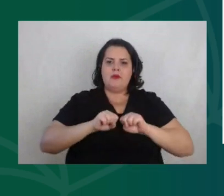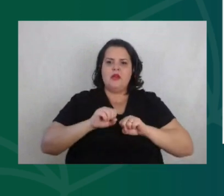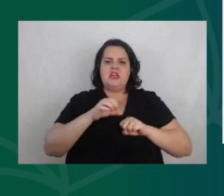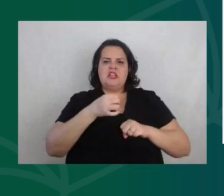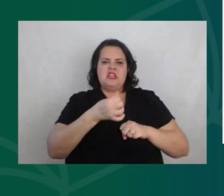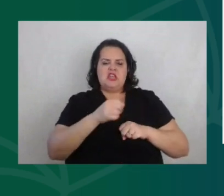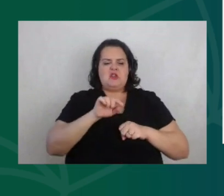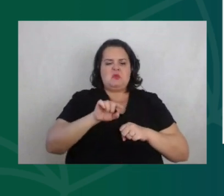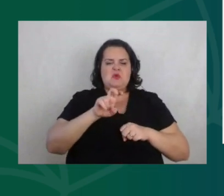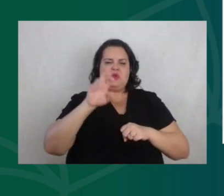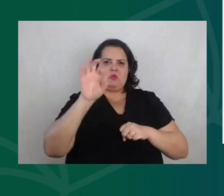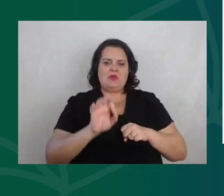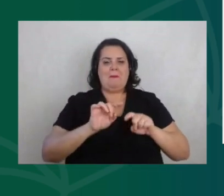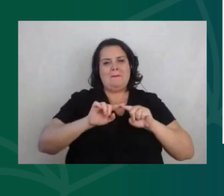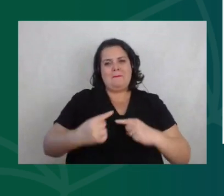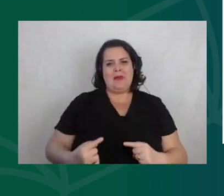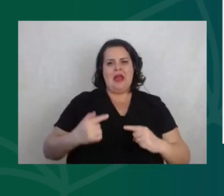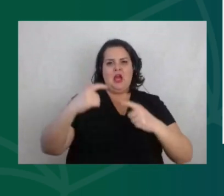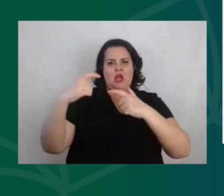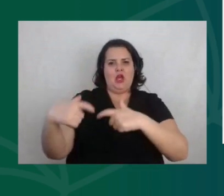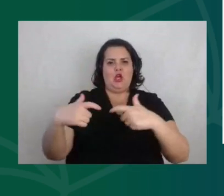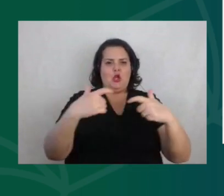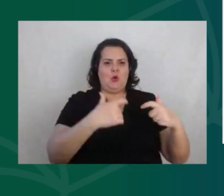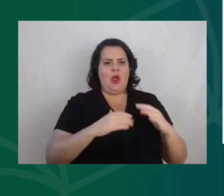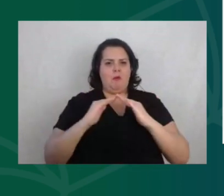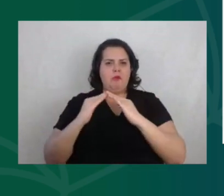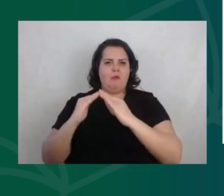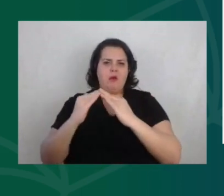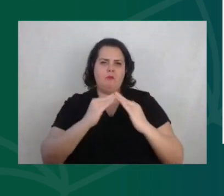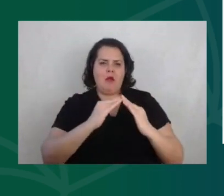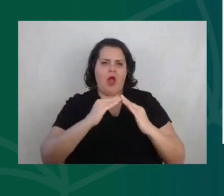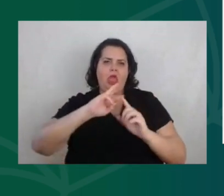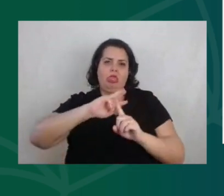enquanto na periferia, quase 3 vezes mais. Pode passar?